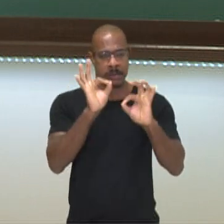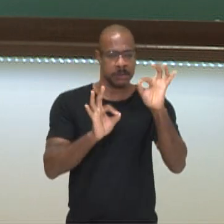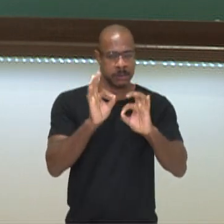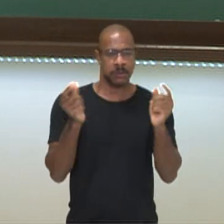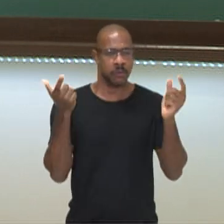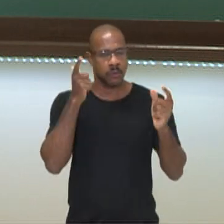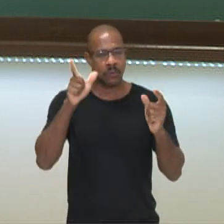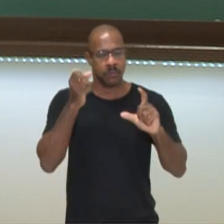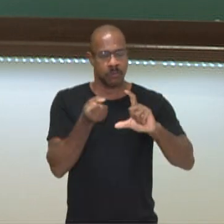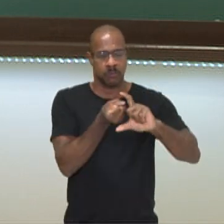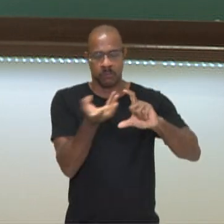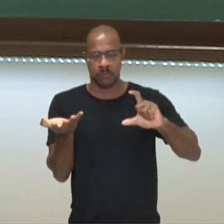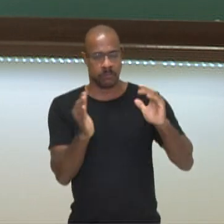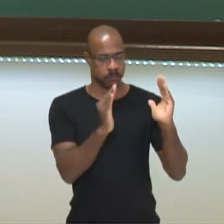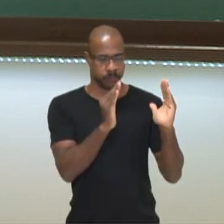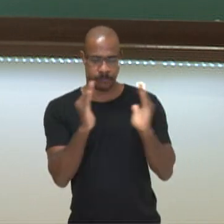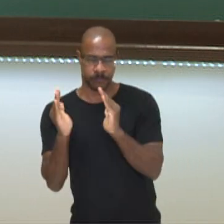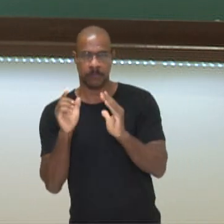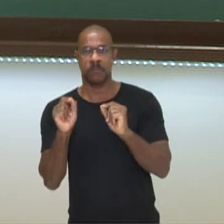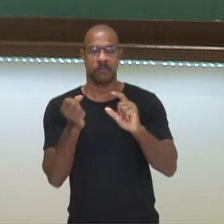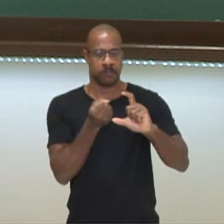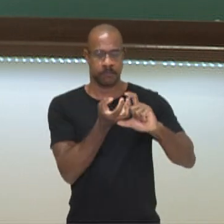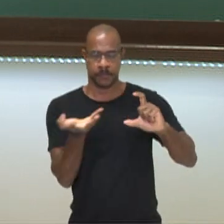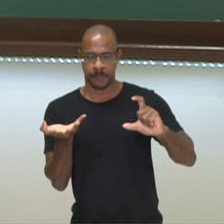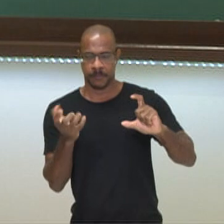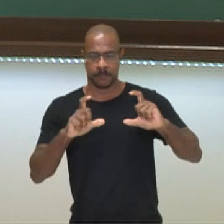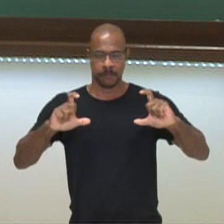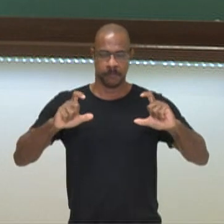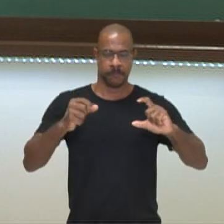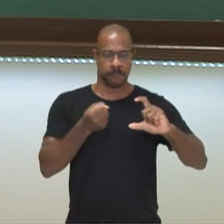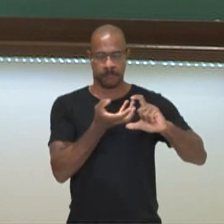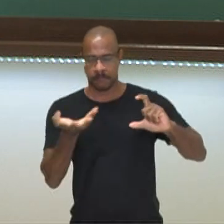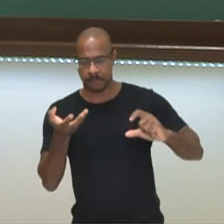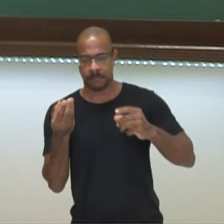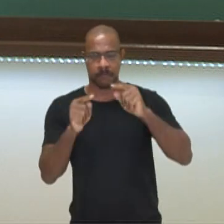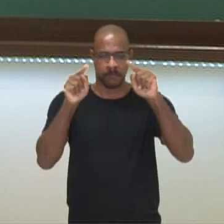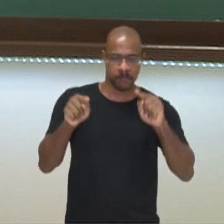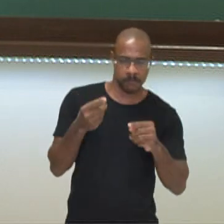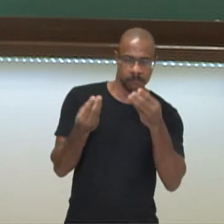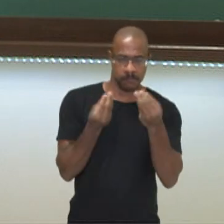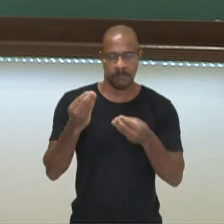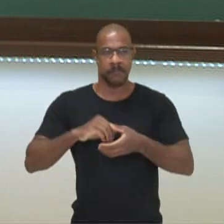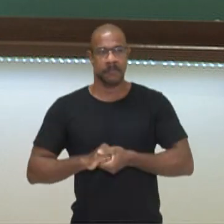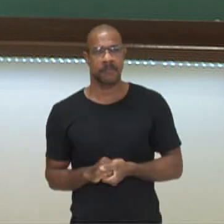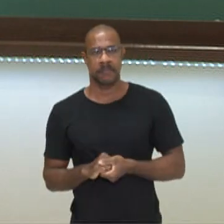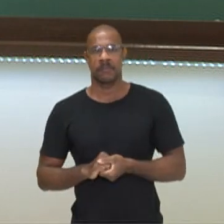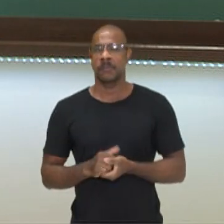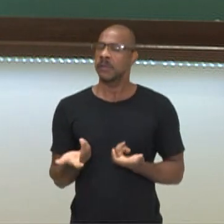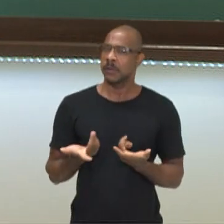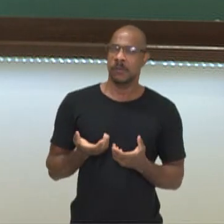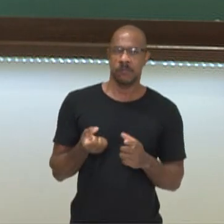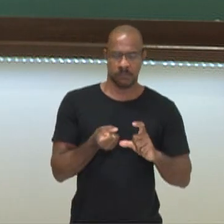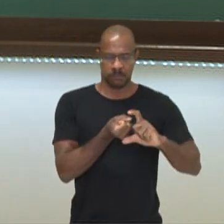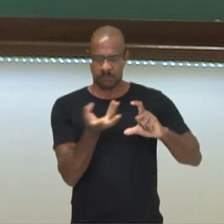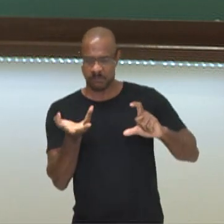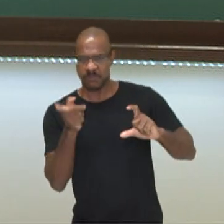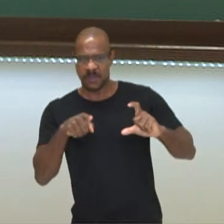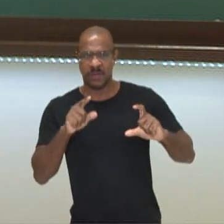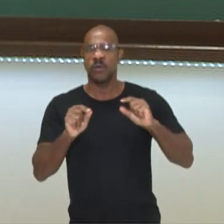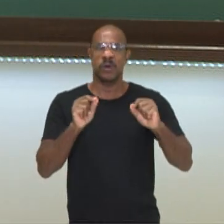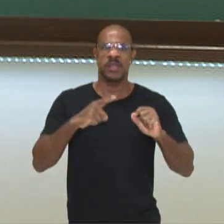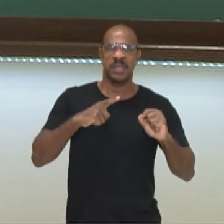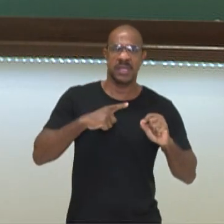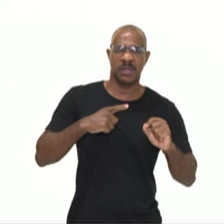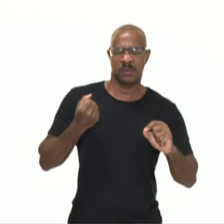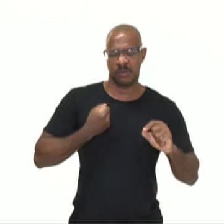montar uma sequência de operações e números, certo? Então expressão numérica é quando a gente